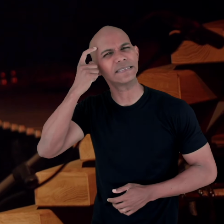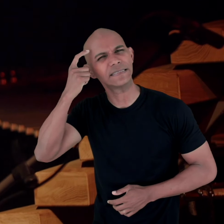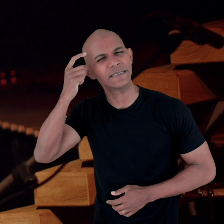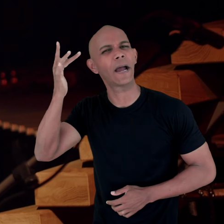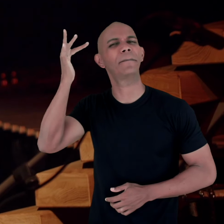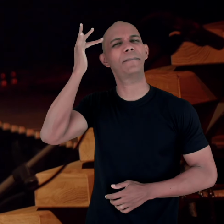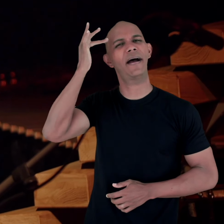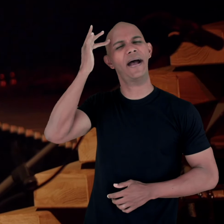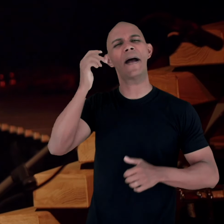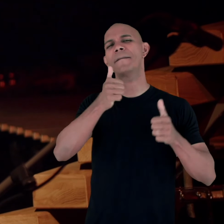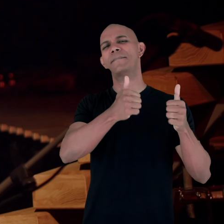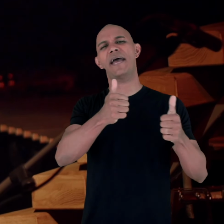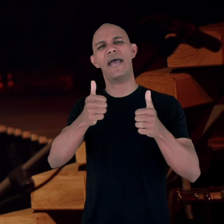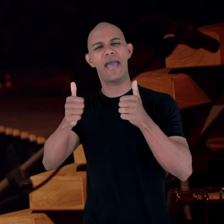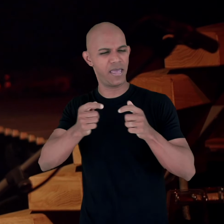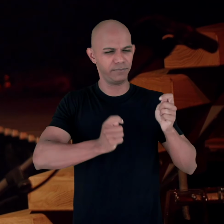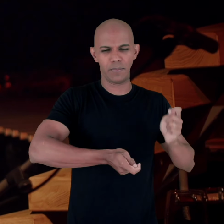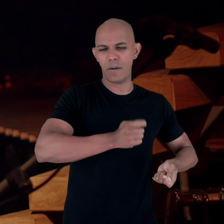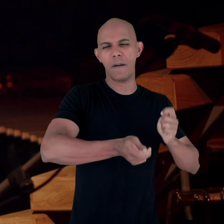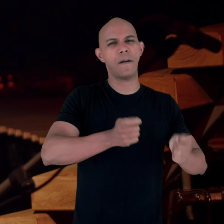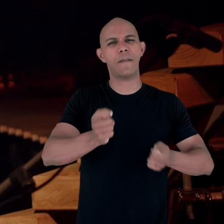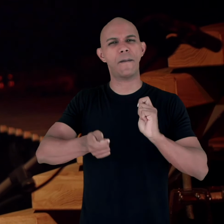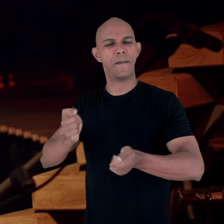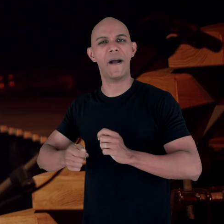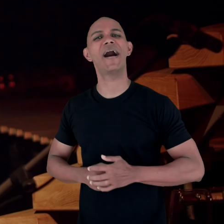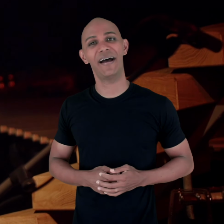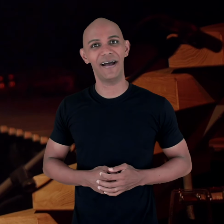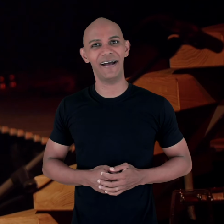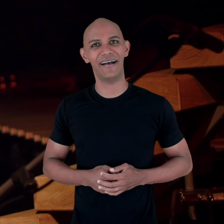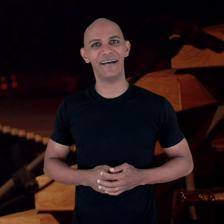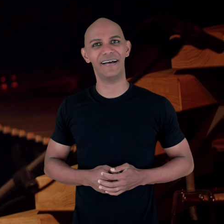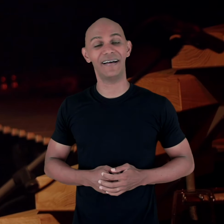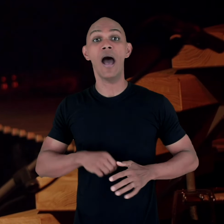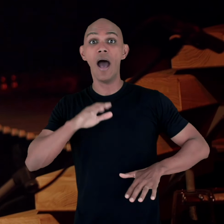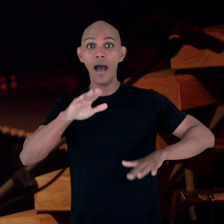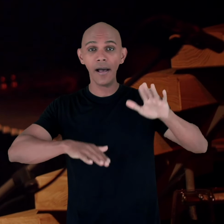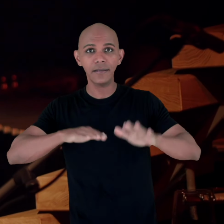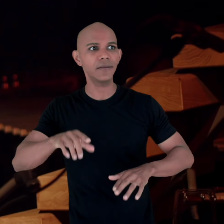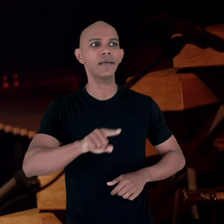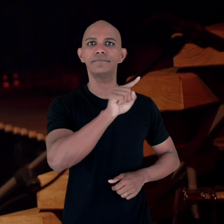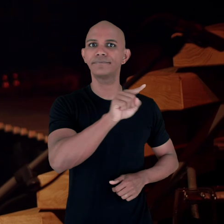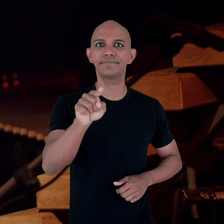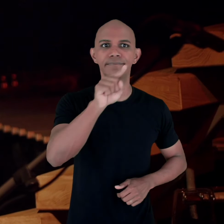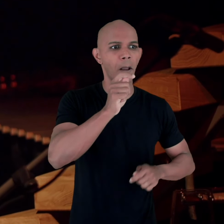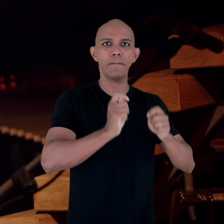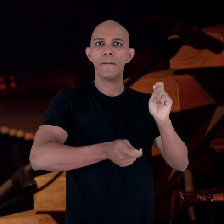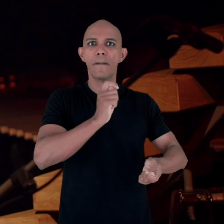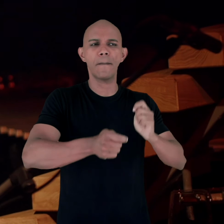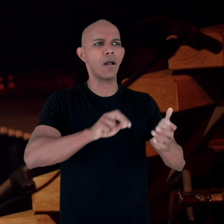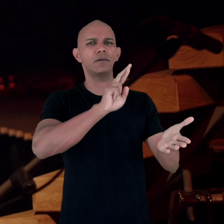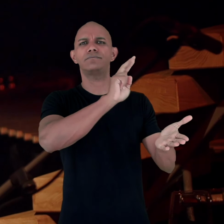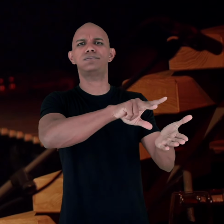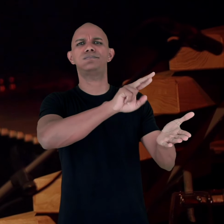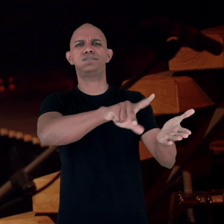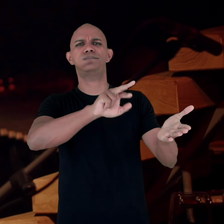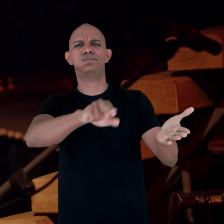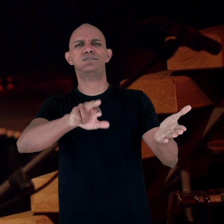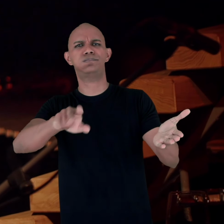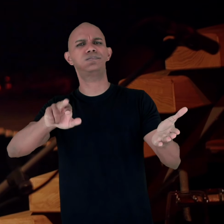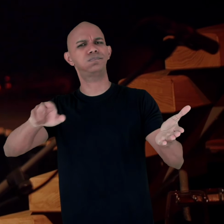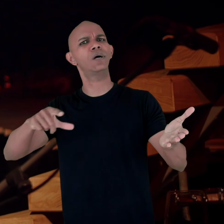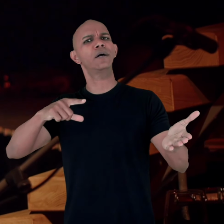compostas já num período muito tardio, ou seja, já maduros, né? E peças para percussão. Muitas vezes a gente conhece esses compositores